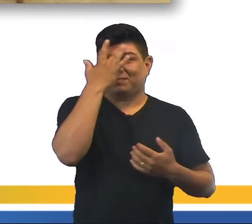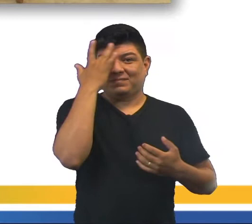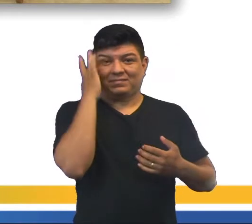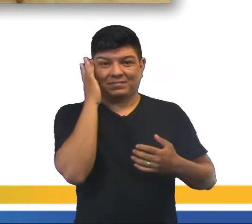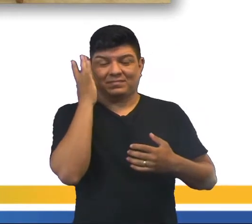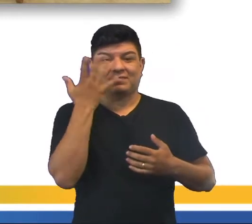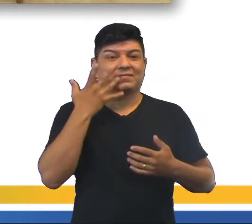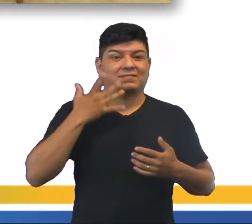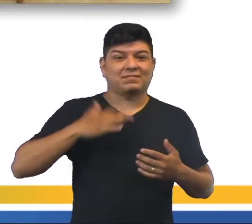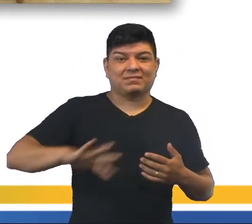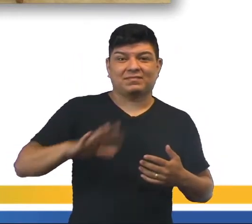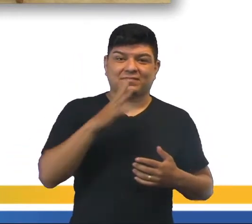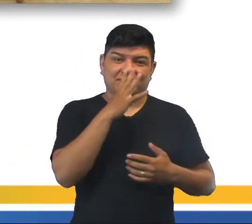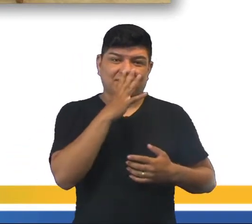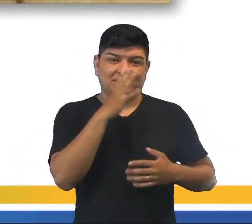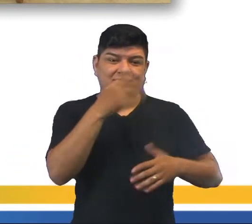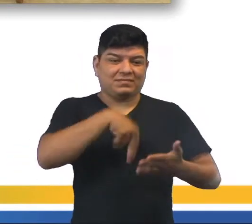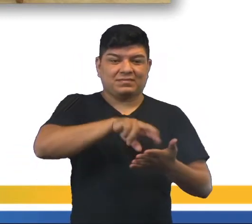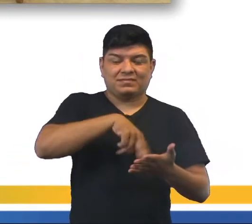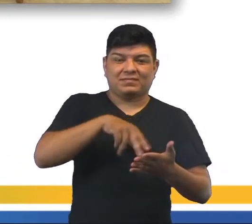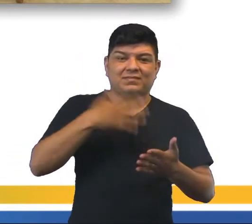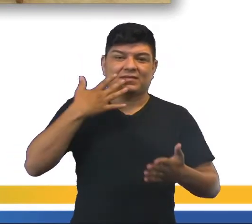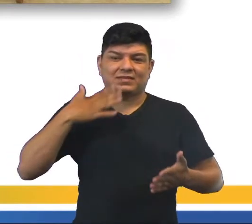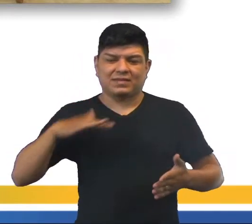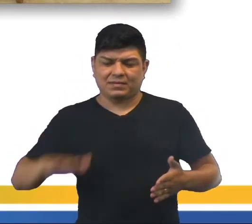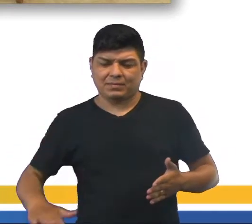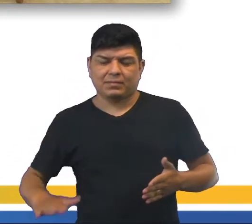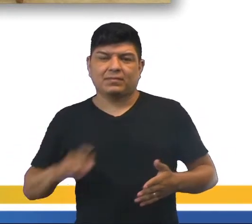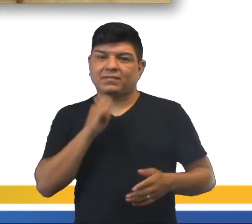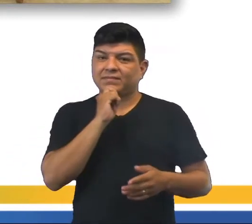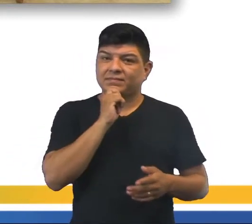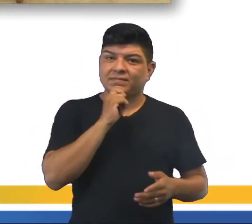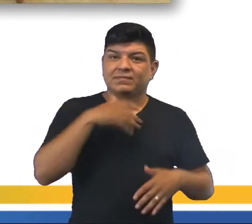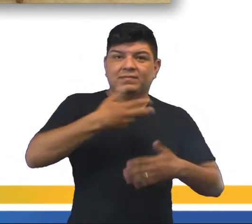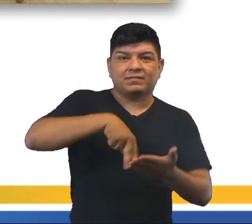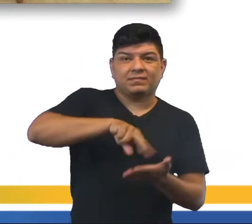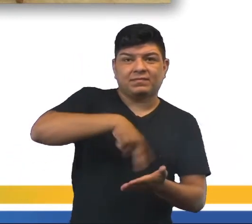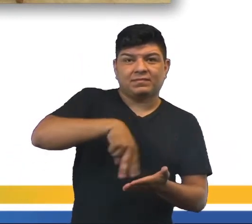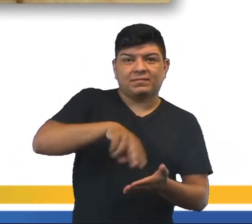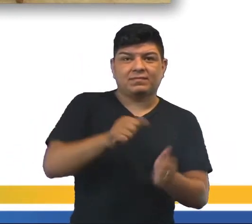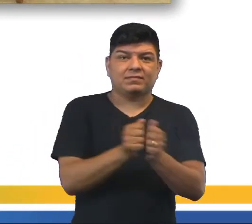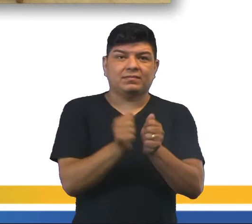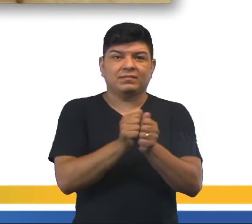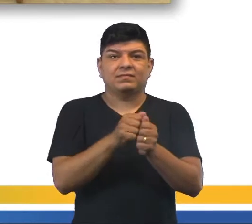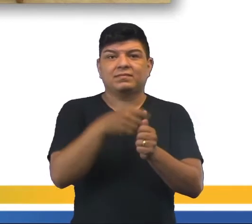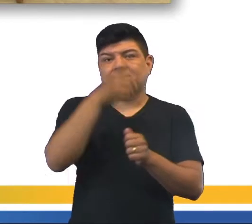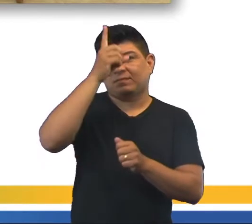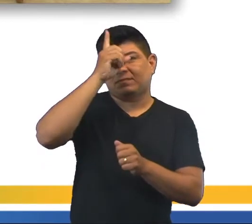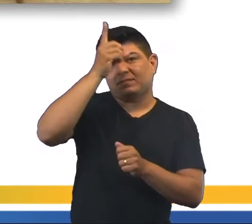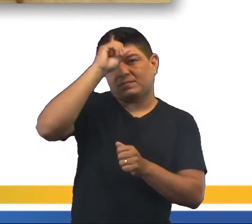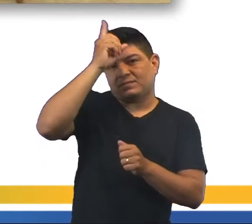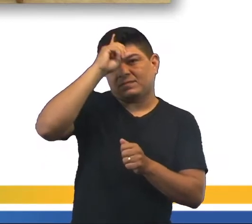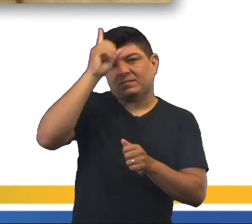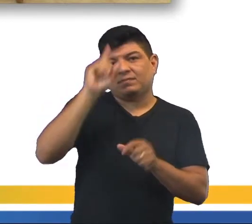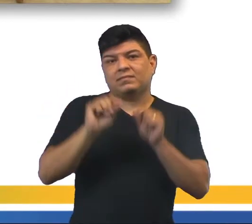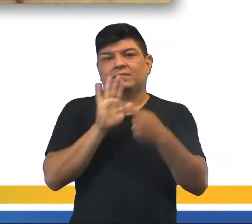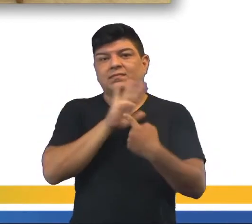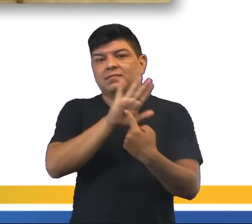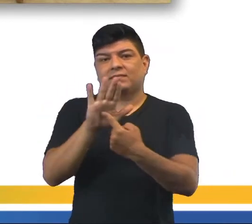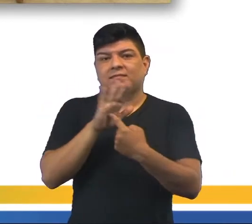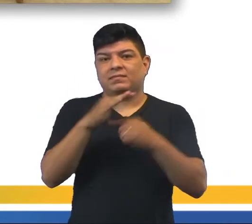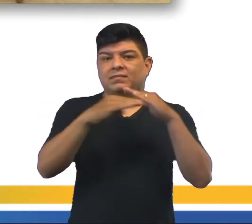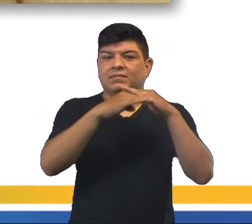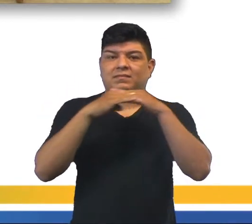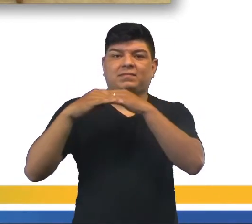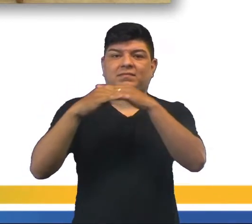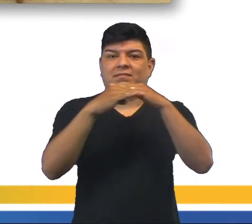As crianças apreciam as danças desde muito pequenas e, quando dançam, unem-se aos adultos, o que demonstra um laço de